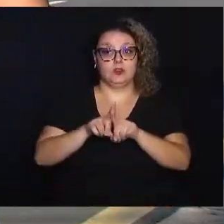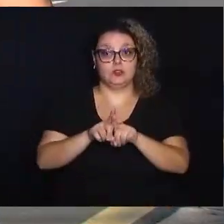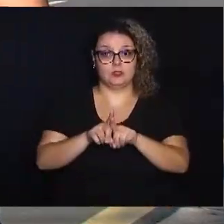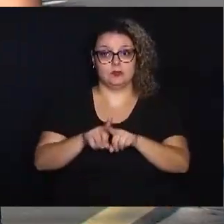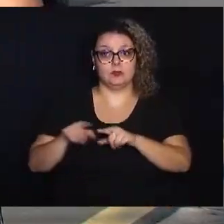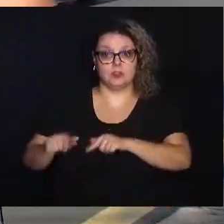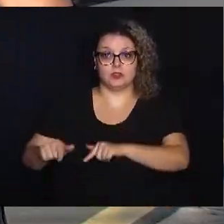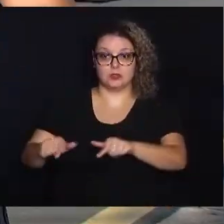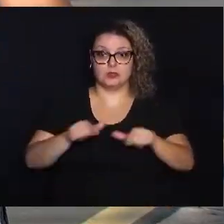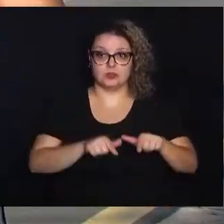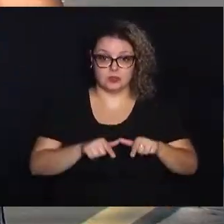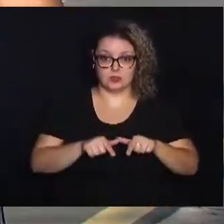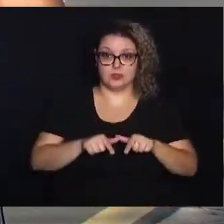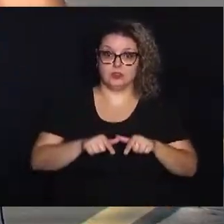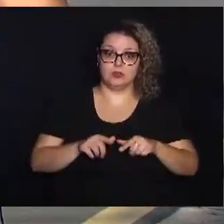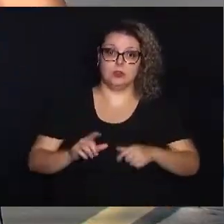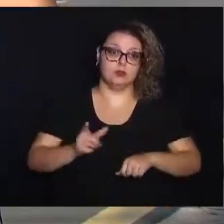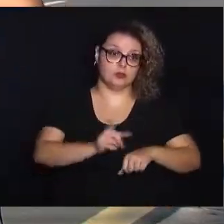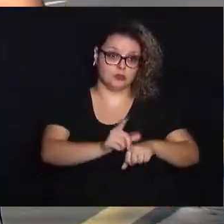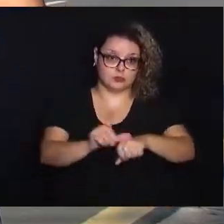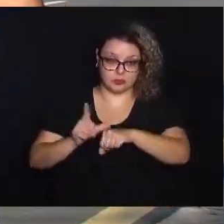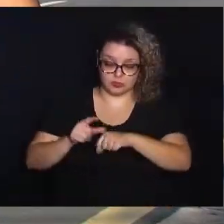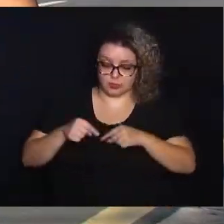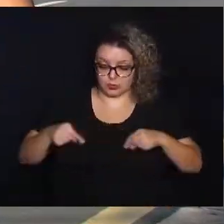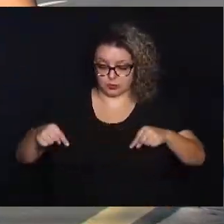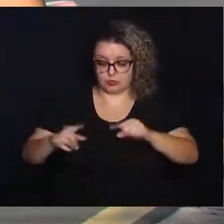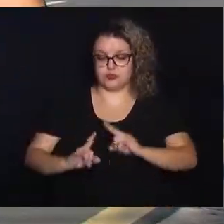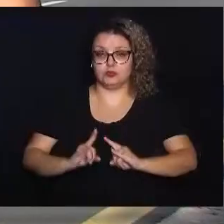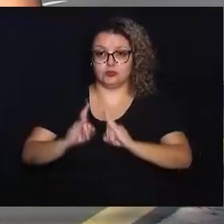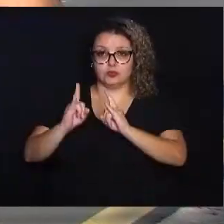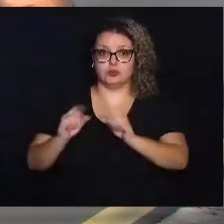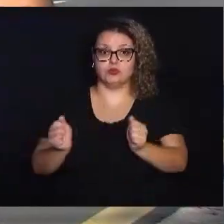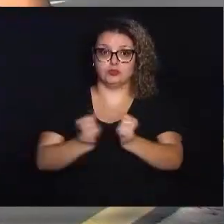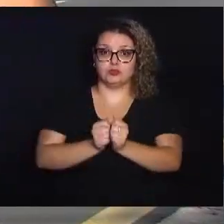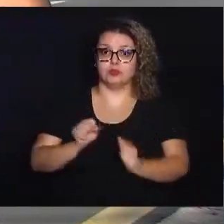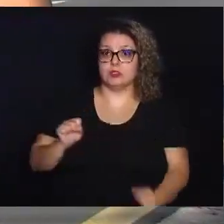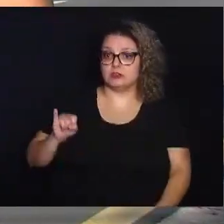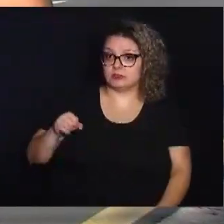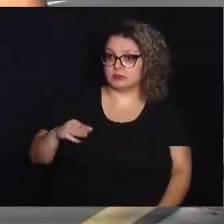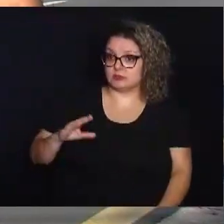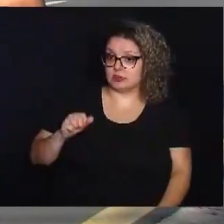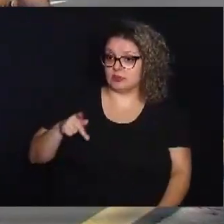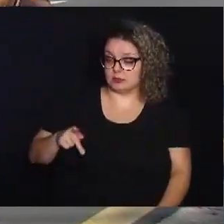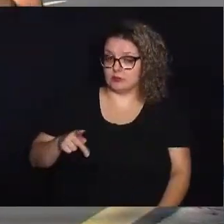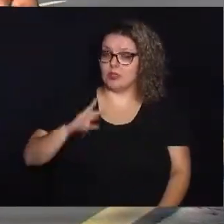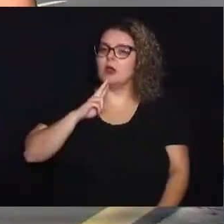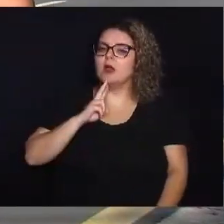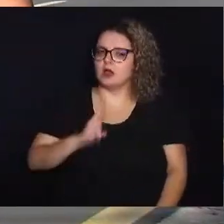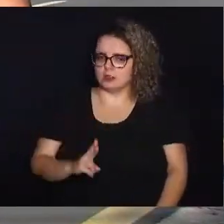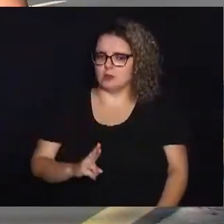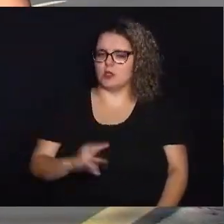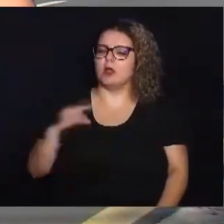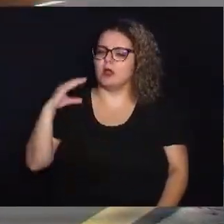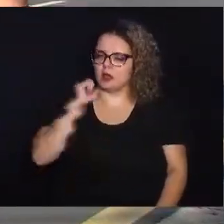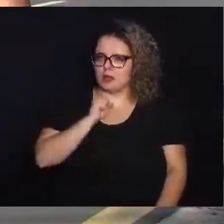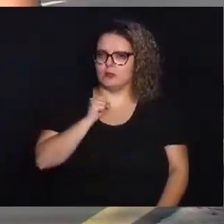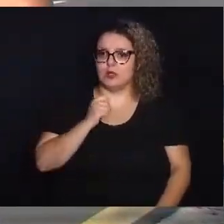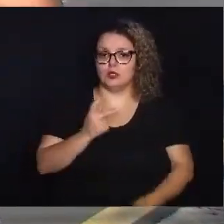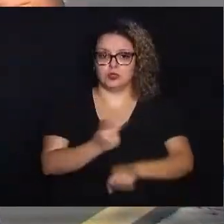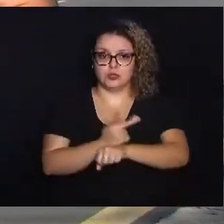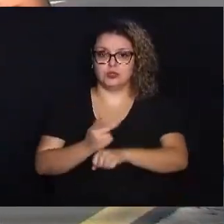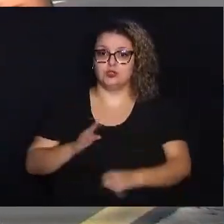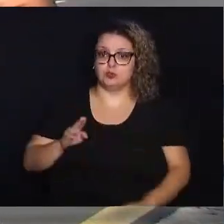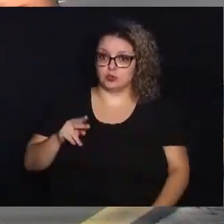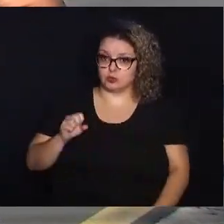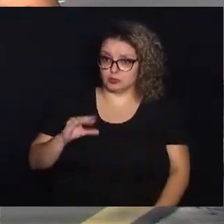parceria entre os estabelecimentos comerciais e os condomínios junto com a Camp traz respostas rápidas no momento